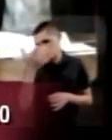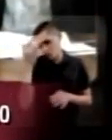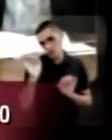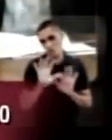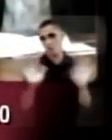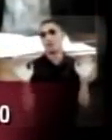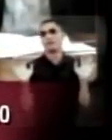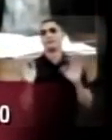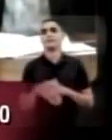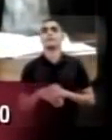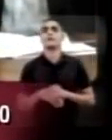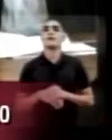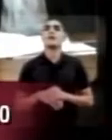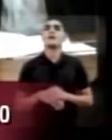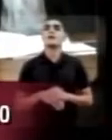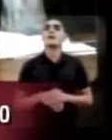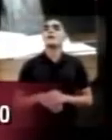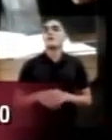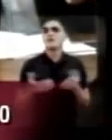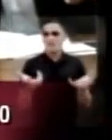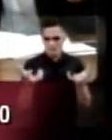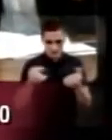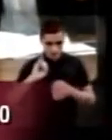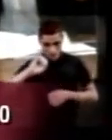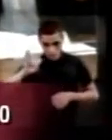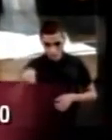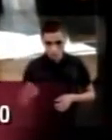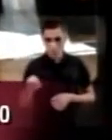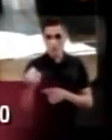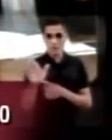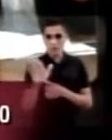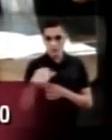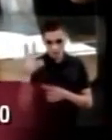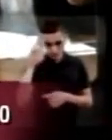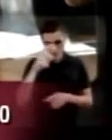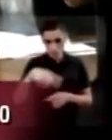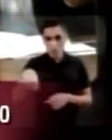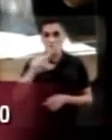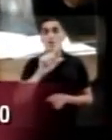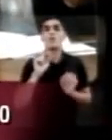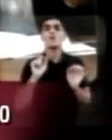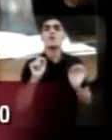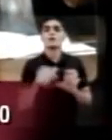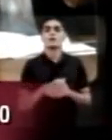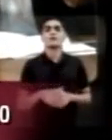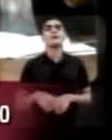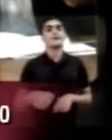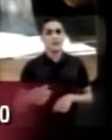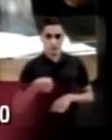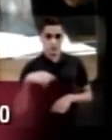Queria aproveitar esse dado aqui para lembrar vocês o seguinte: eu tenho uma